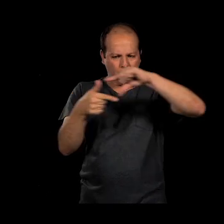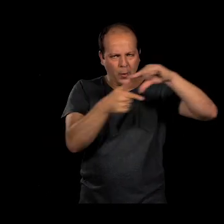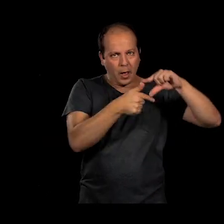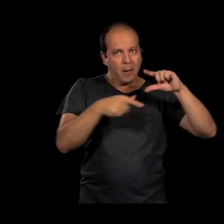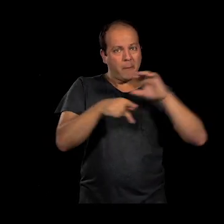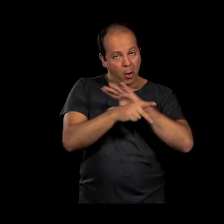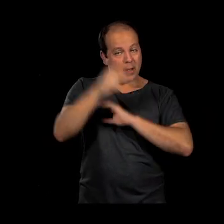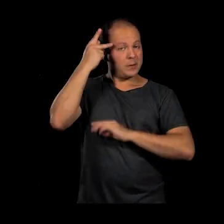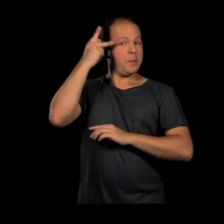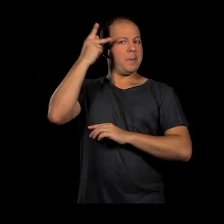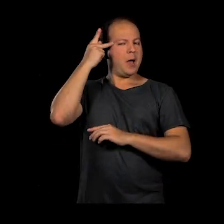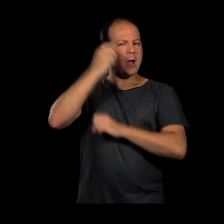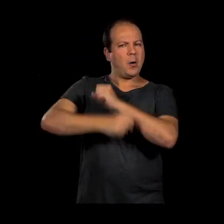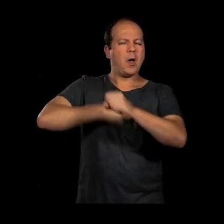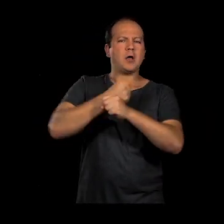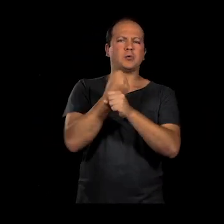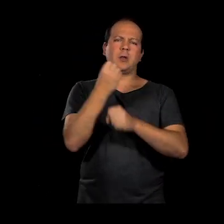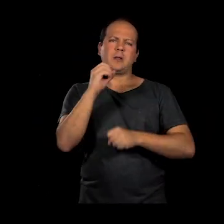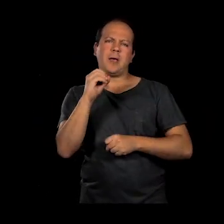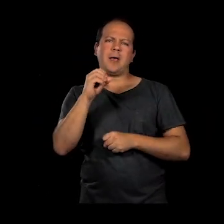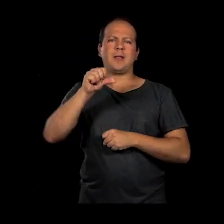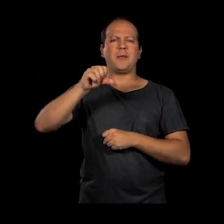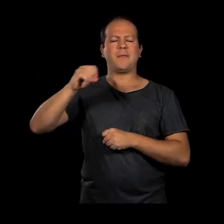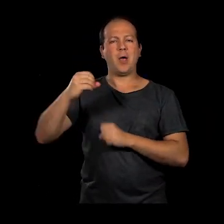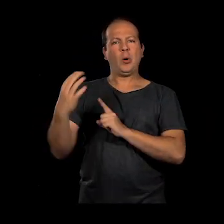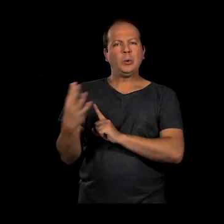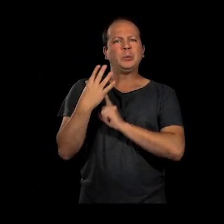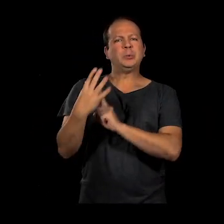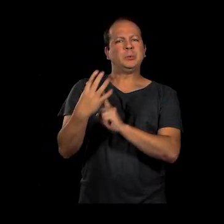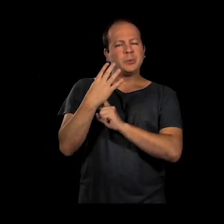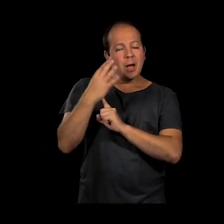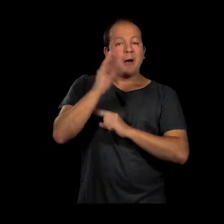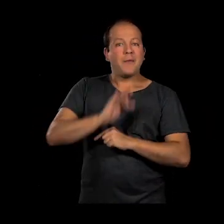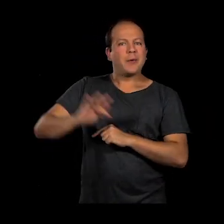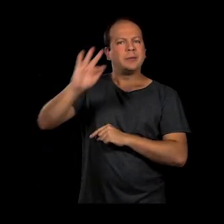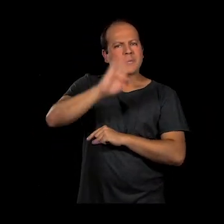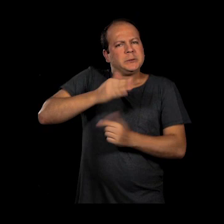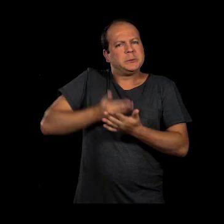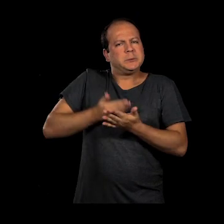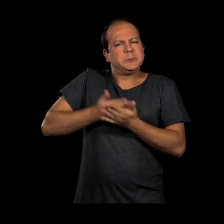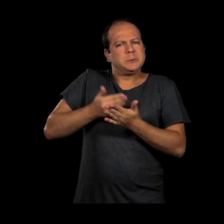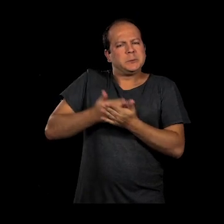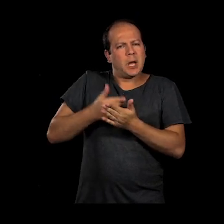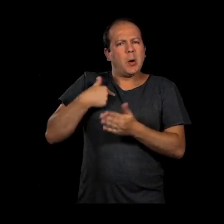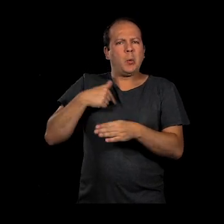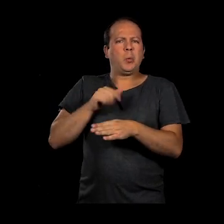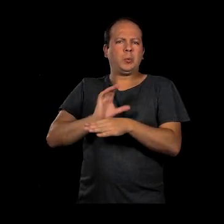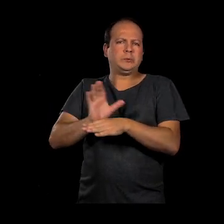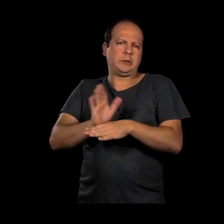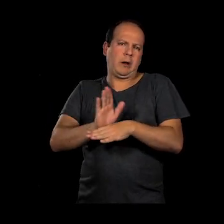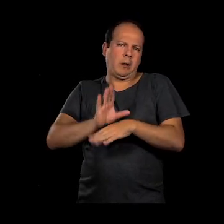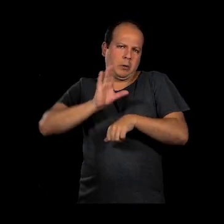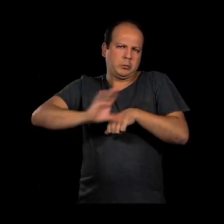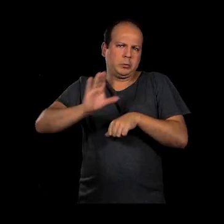São Paulo dos anos 80, 90, acabou me influenciando muito na faculdade. Quando eu estava no curso de cinema,